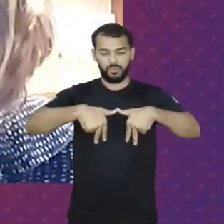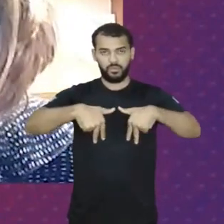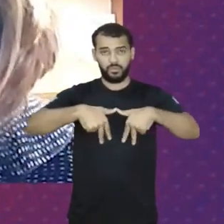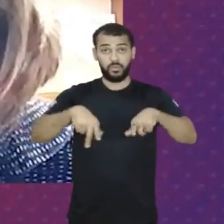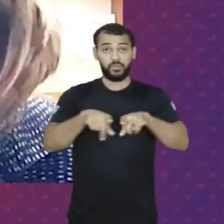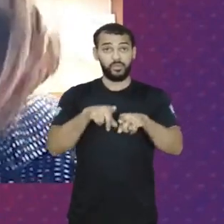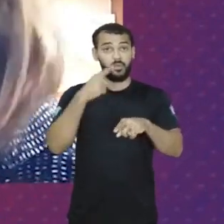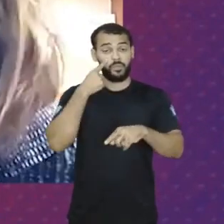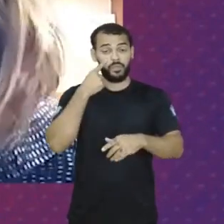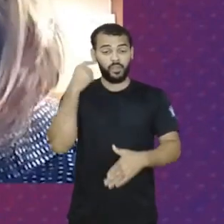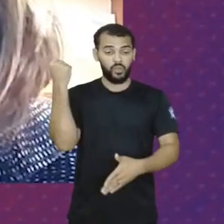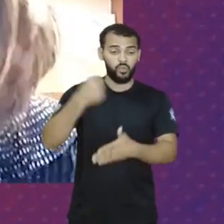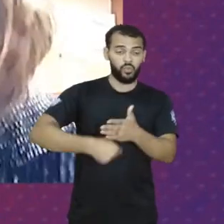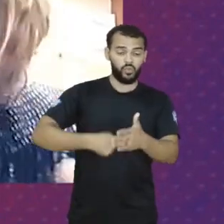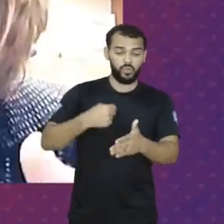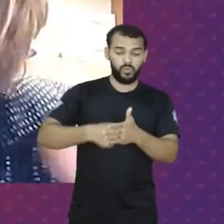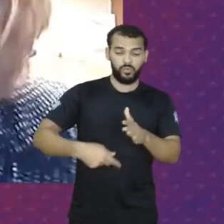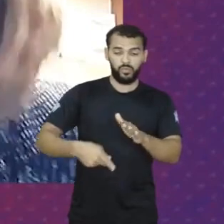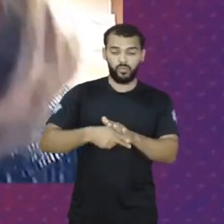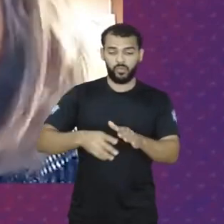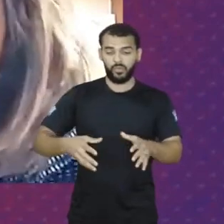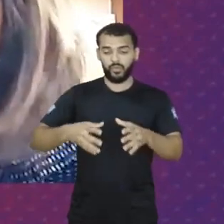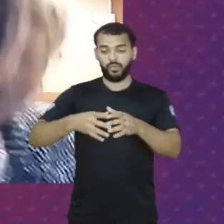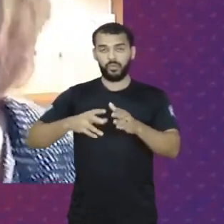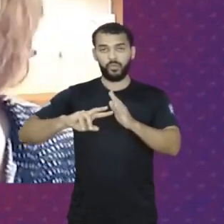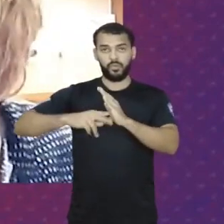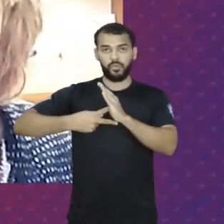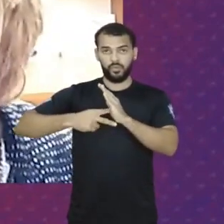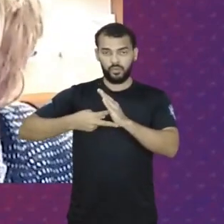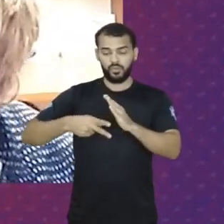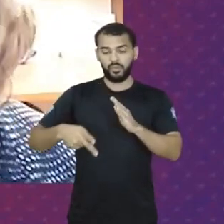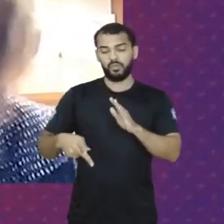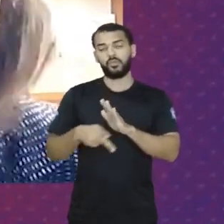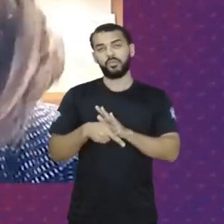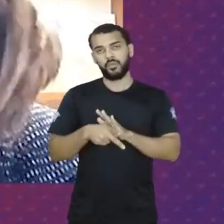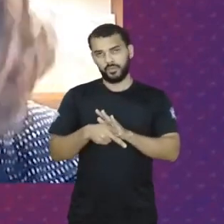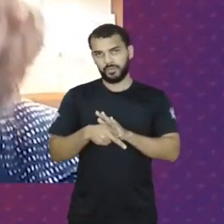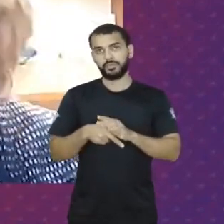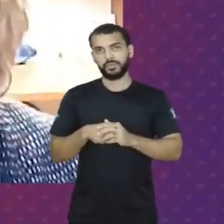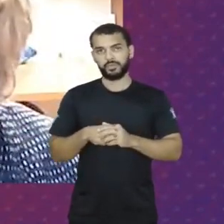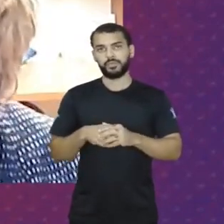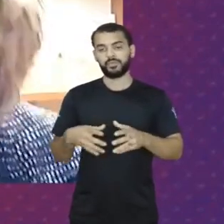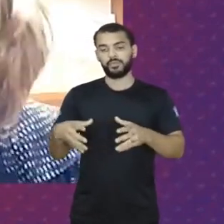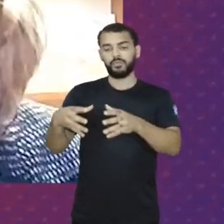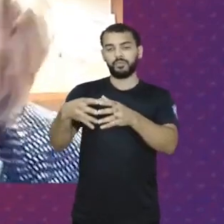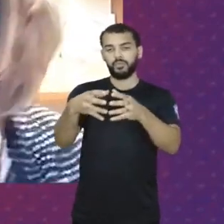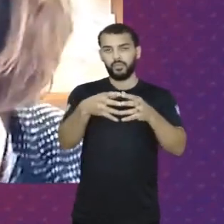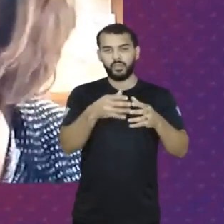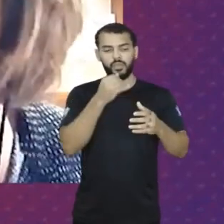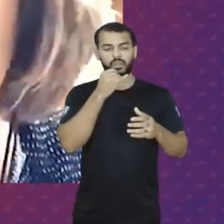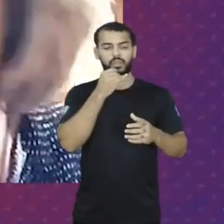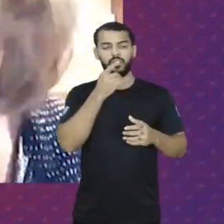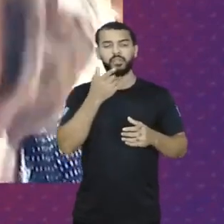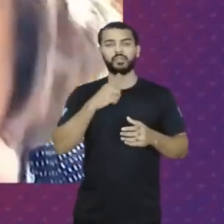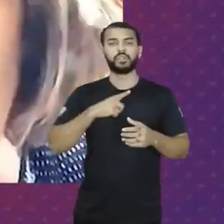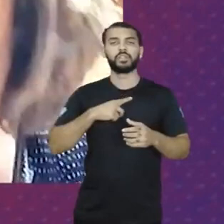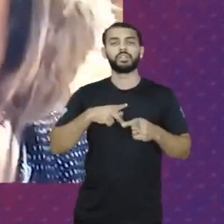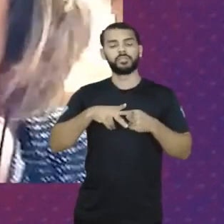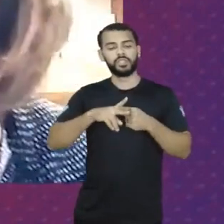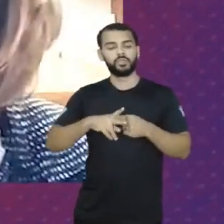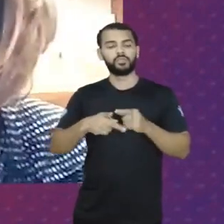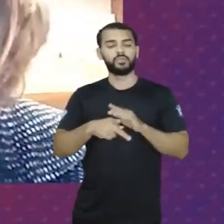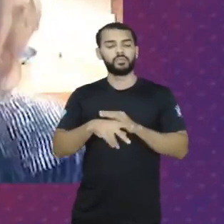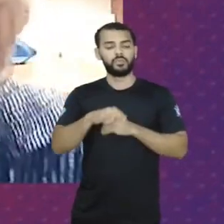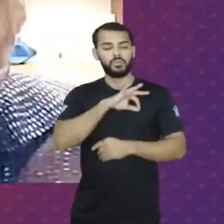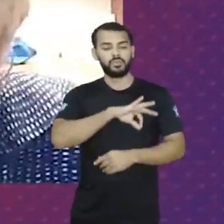movimento sindical desenvolve pelos direitos de toda a categoria, pelos direitos a reajustes salariais, pelos direitos a condições de